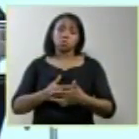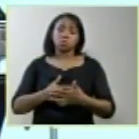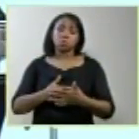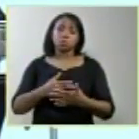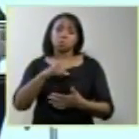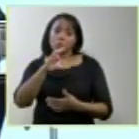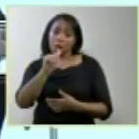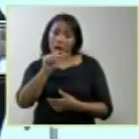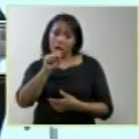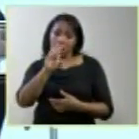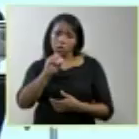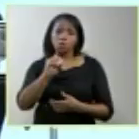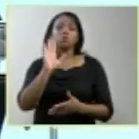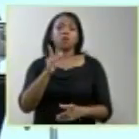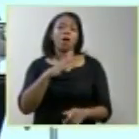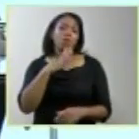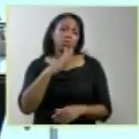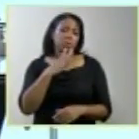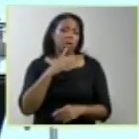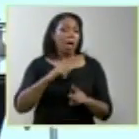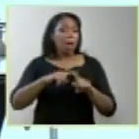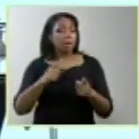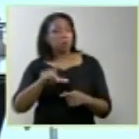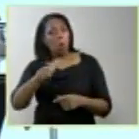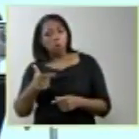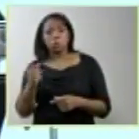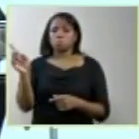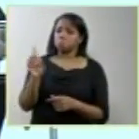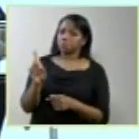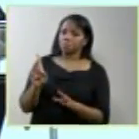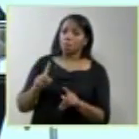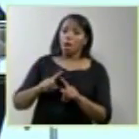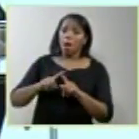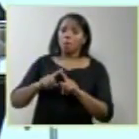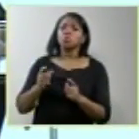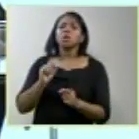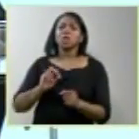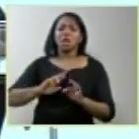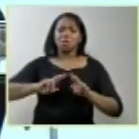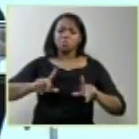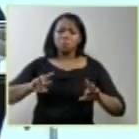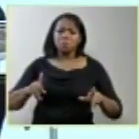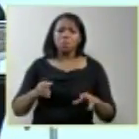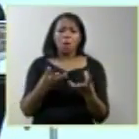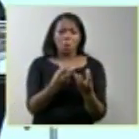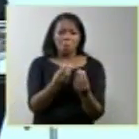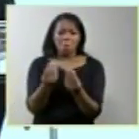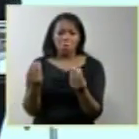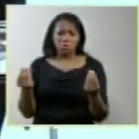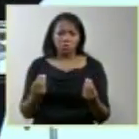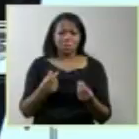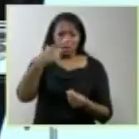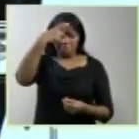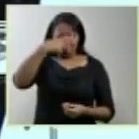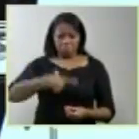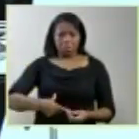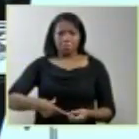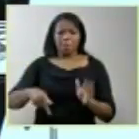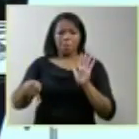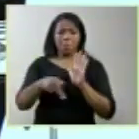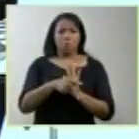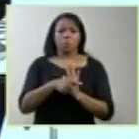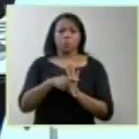em outras ainda não. O que que é uma característica multifatorial? Nós temos características normais que